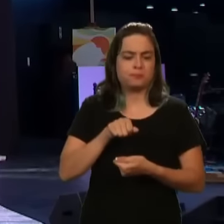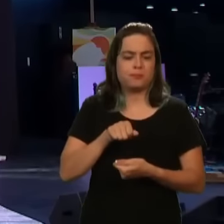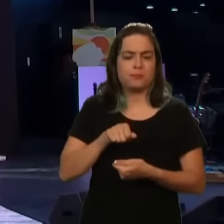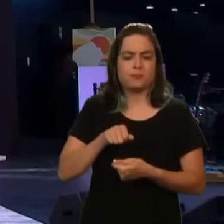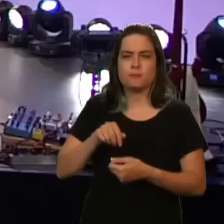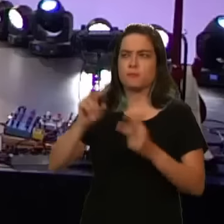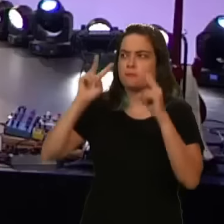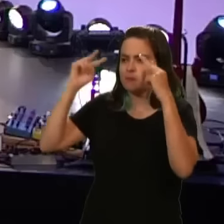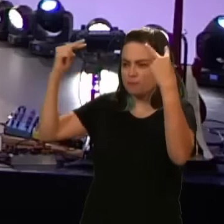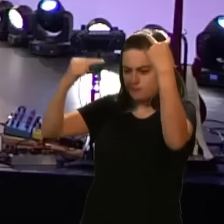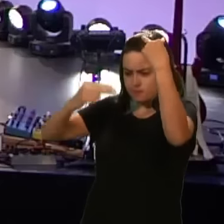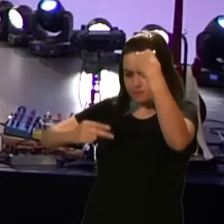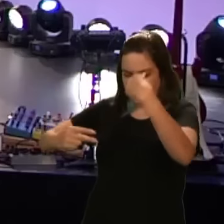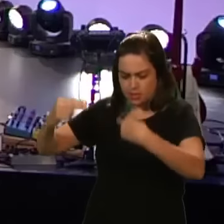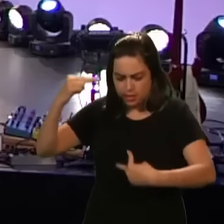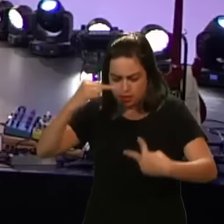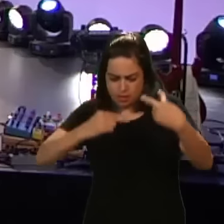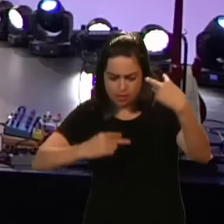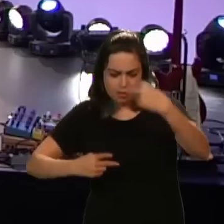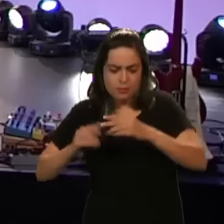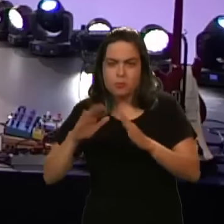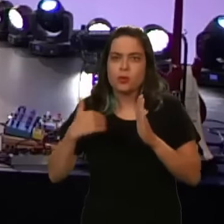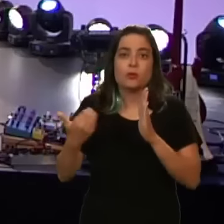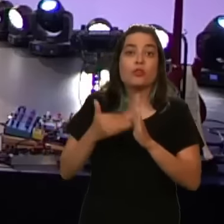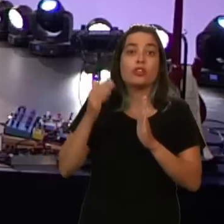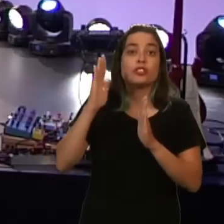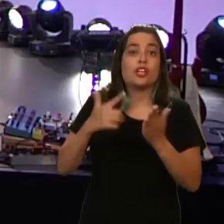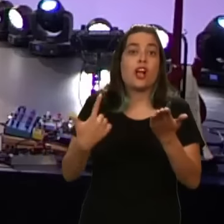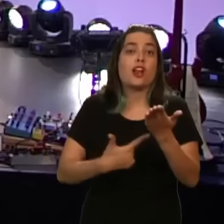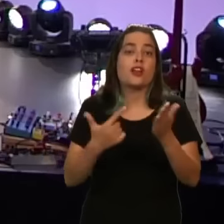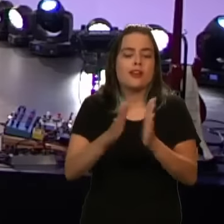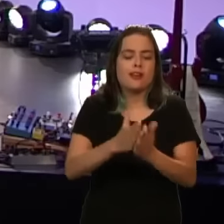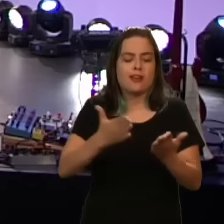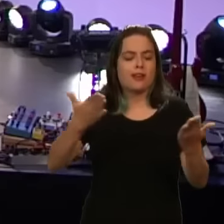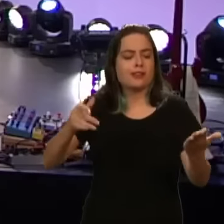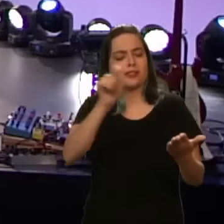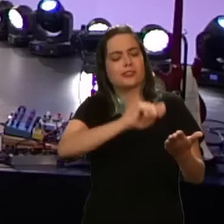minha substância ainda informe, e no teu livro foram escritos todos os meus dias, cada